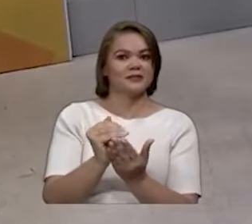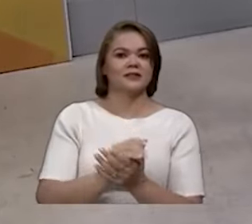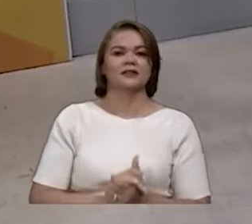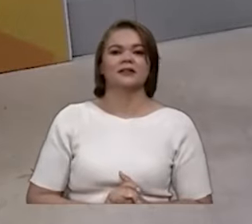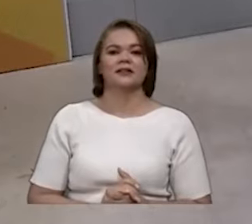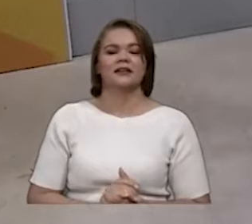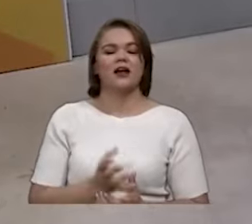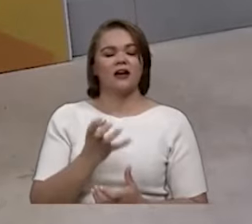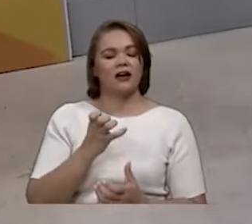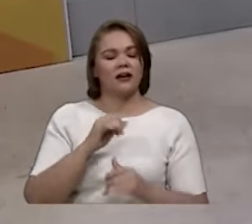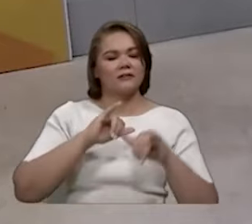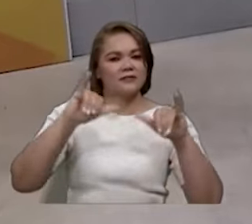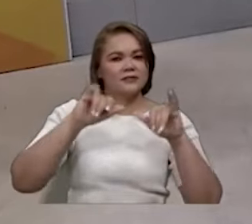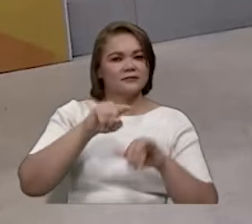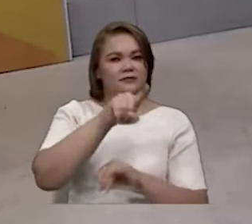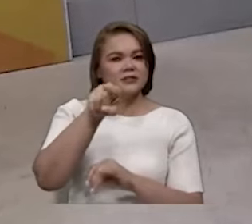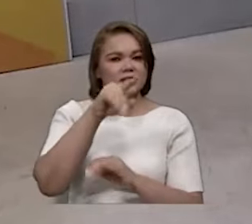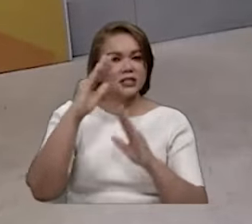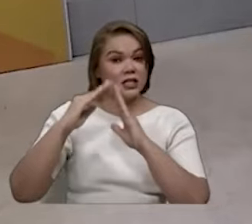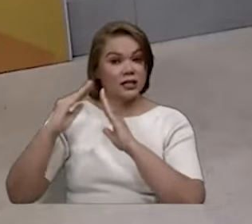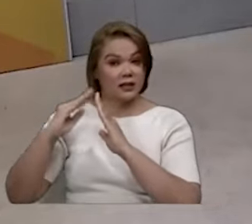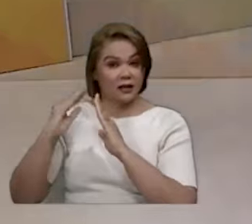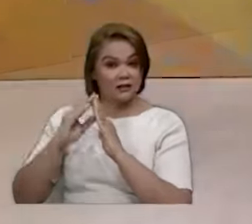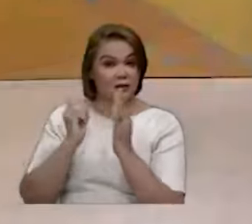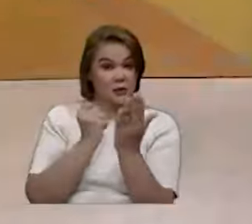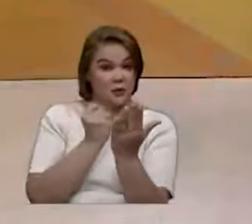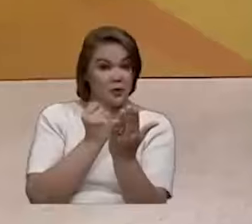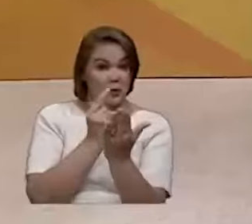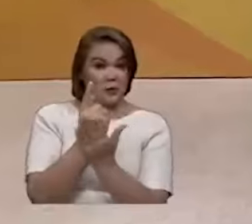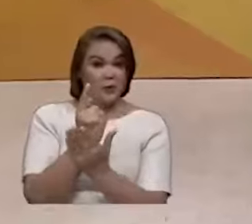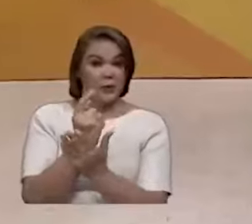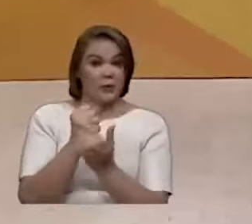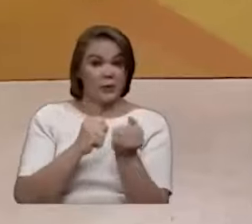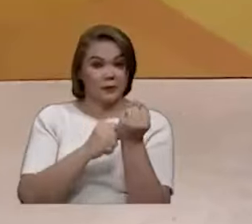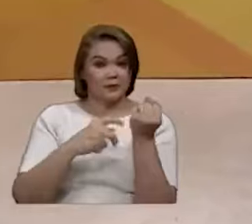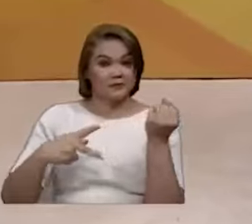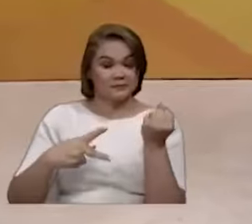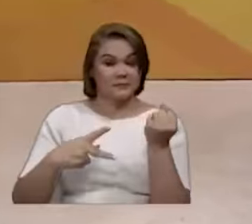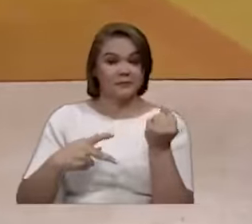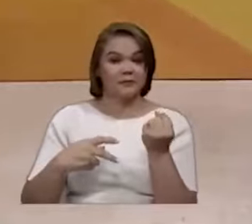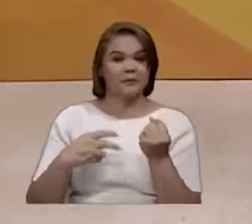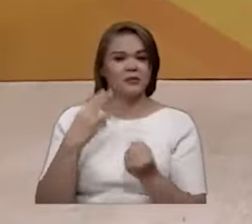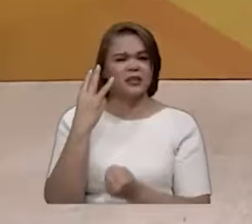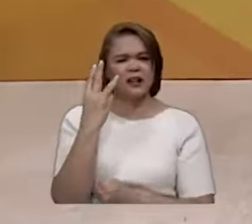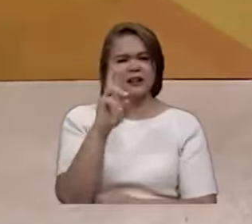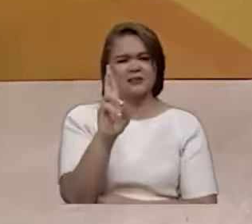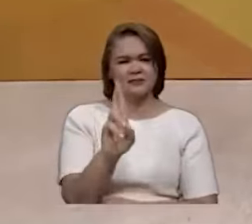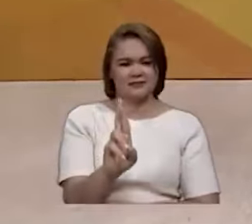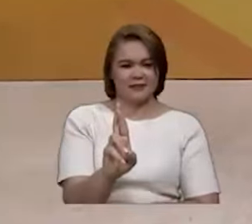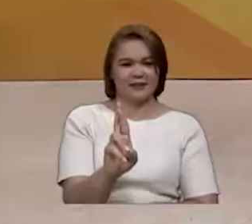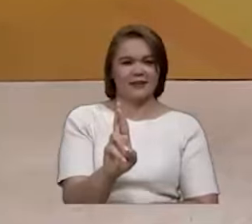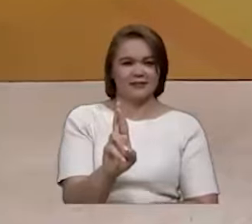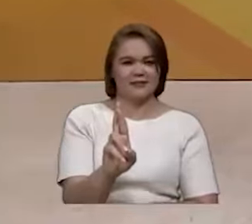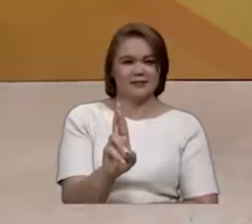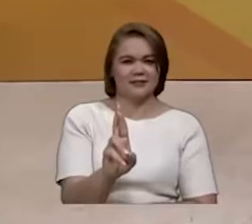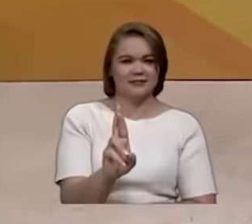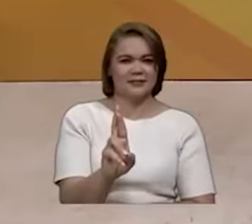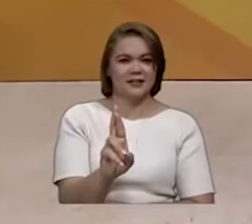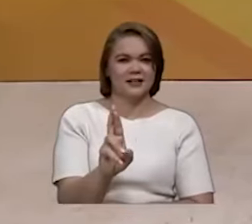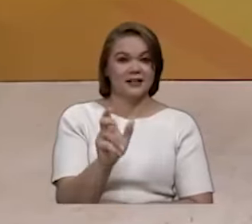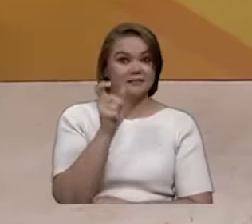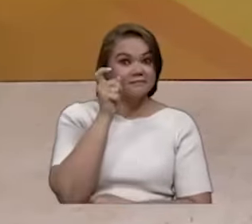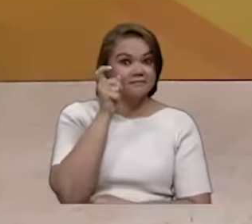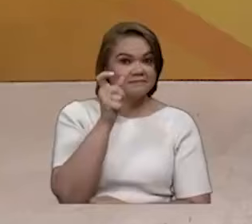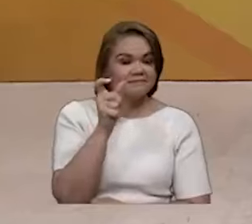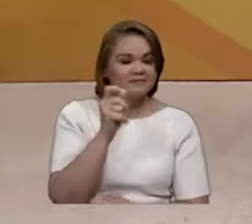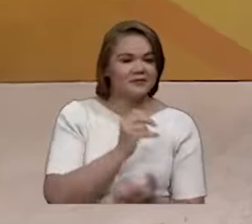quero dizer, você aí de casa, que garantiu o título dessa Black Friday por apenas R$3,00. Se liga, hein? Vamos começar